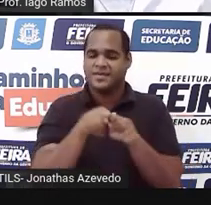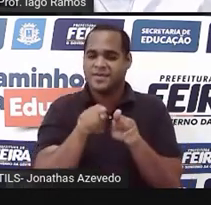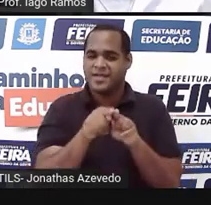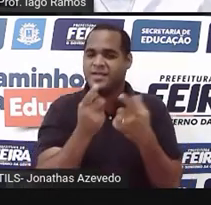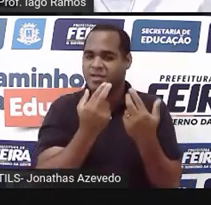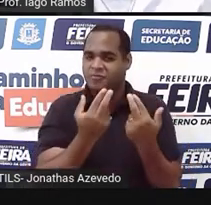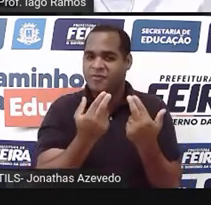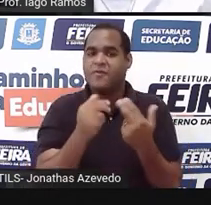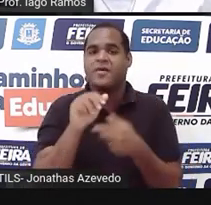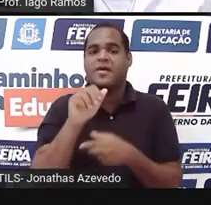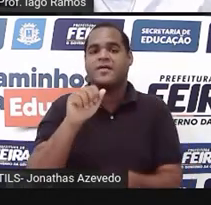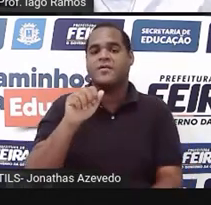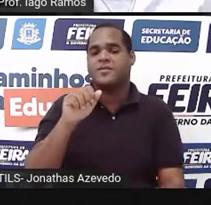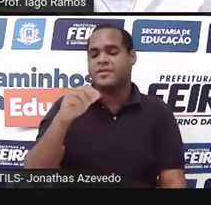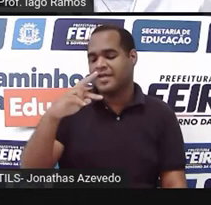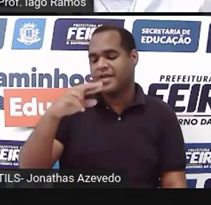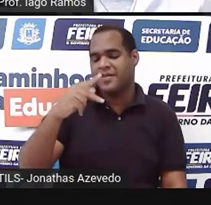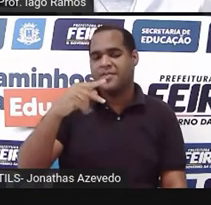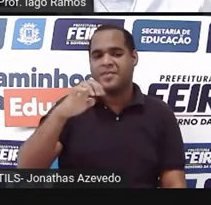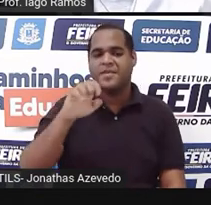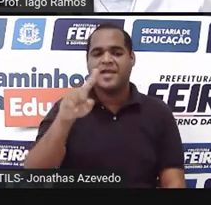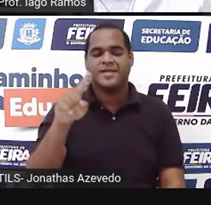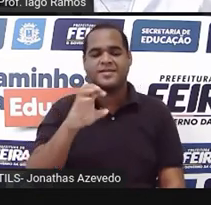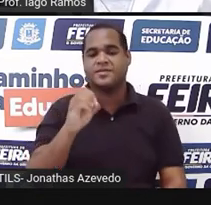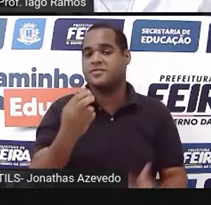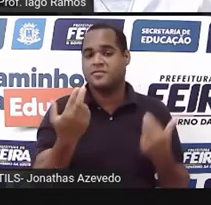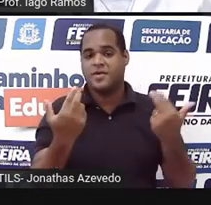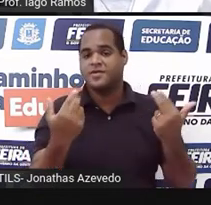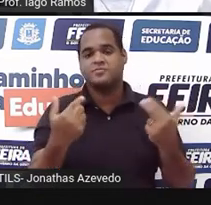do trapézio Olha só que coisa interessante né